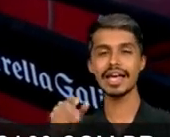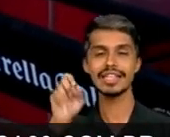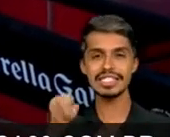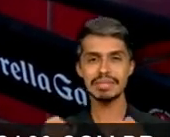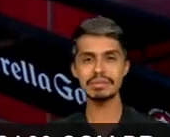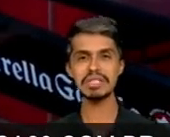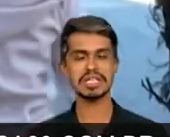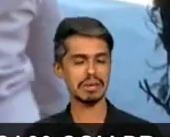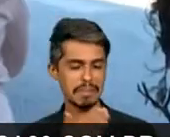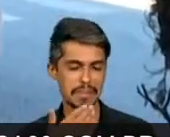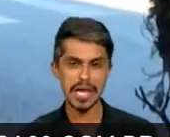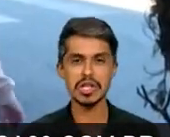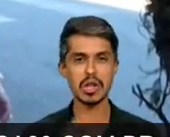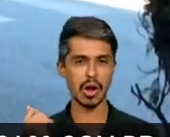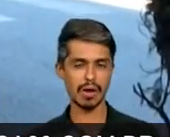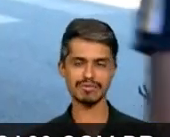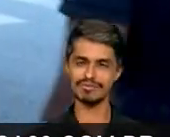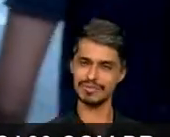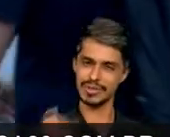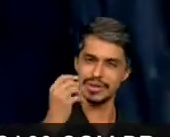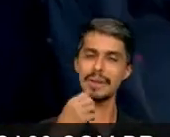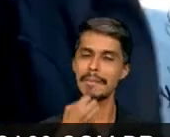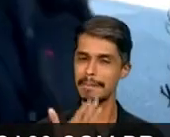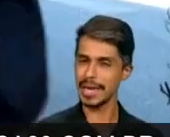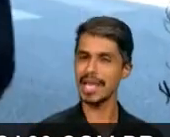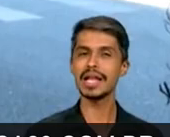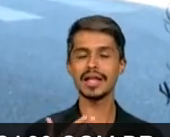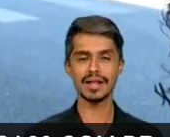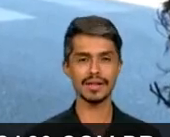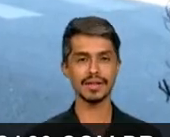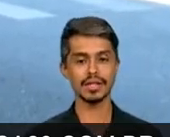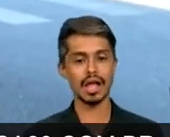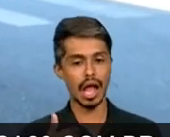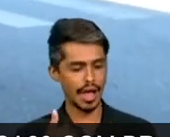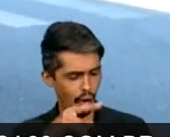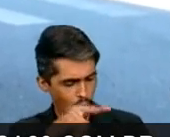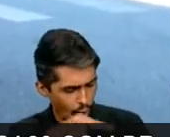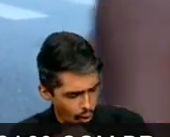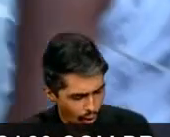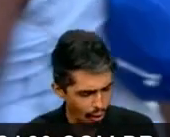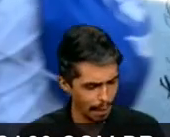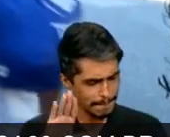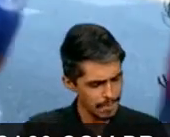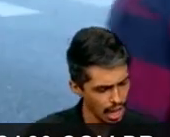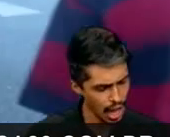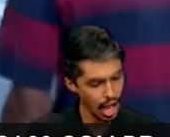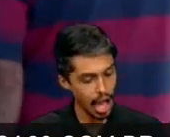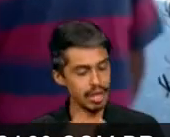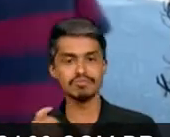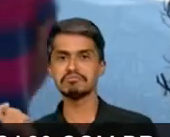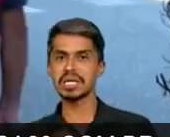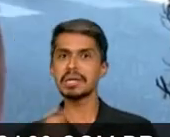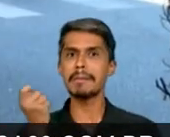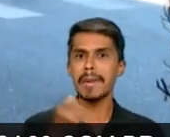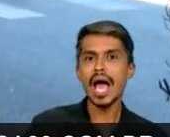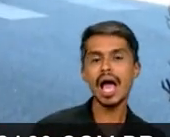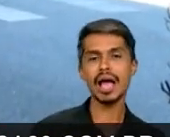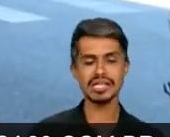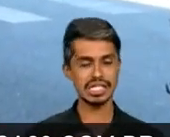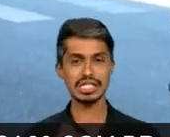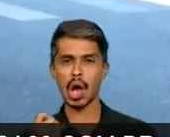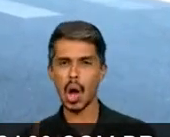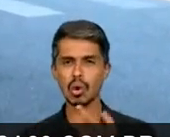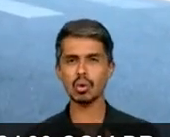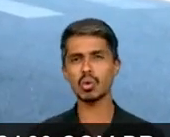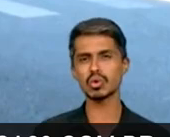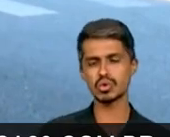maiores vantagens. Eu gosto bastante de fazer compras, então eu já fico olhando ali, analiso o que, é que eu vou querer comprar. Às vezes tem os cupons de desconto,